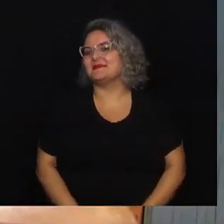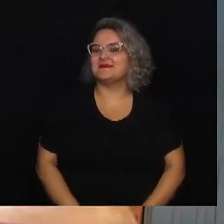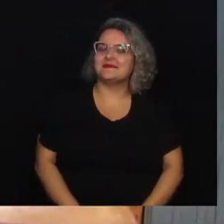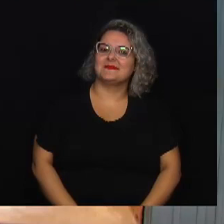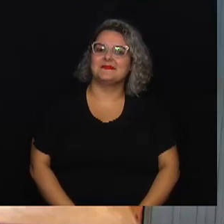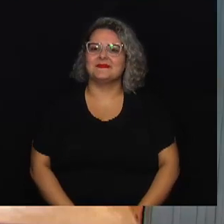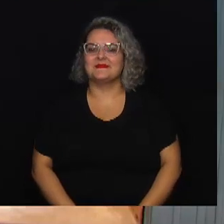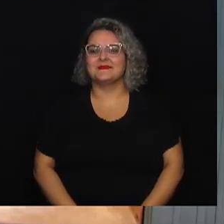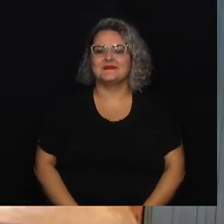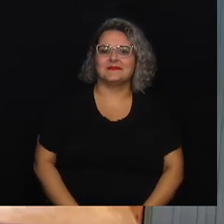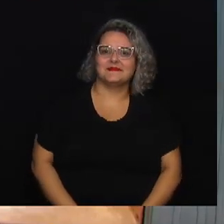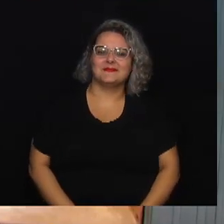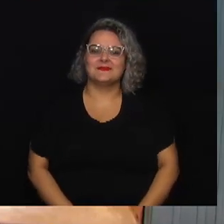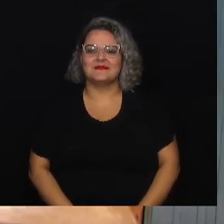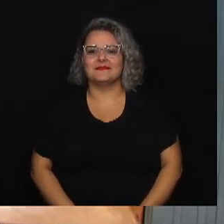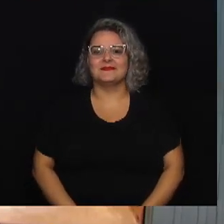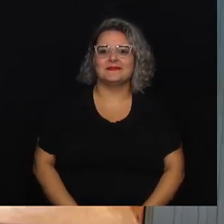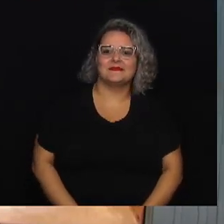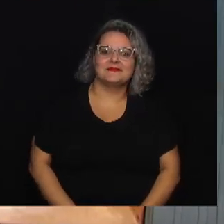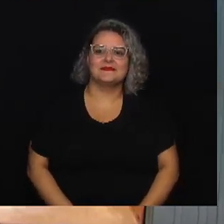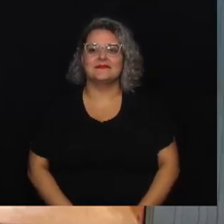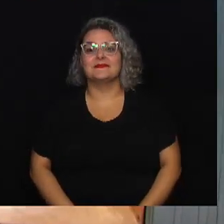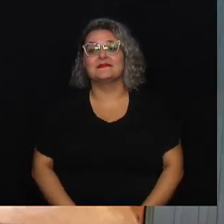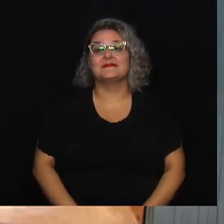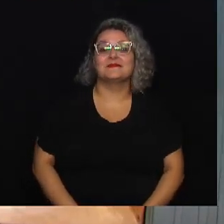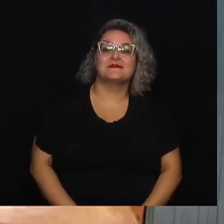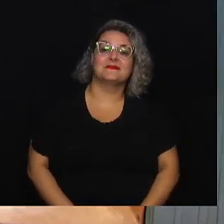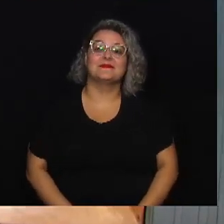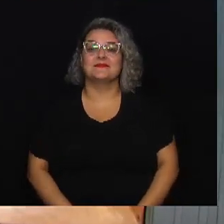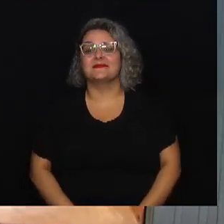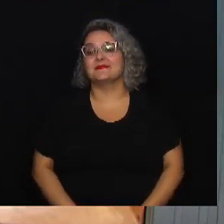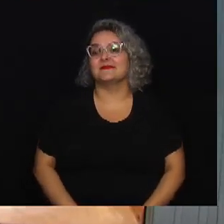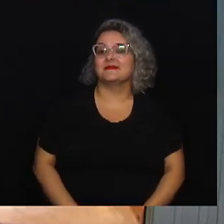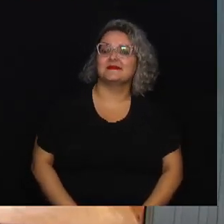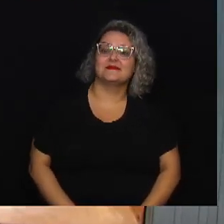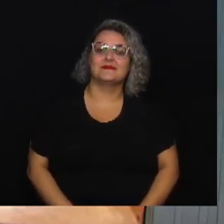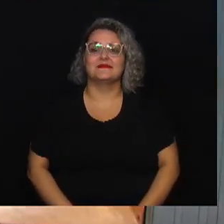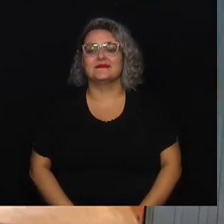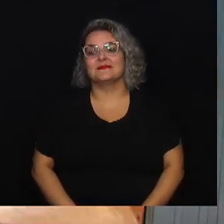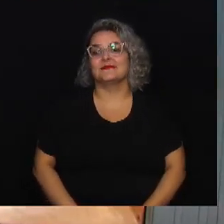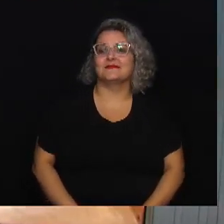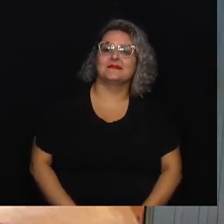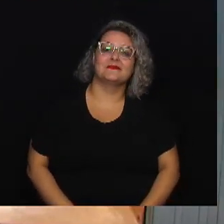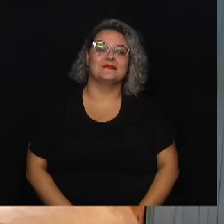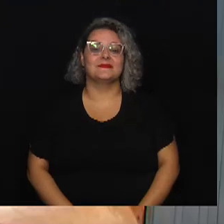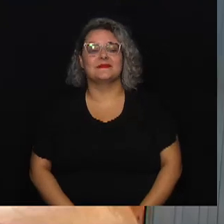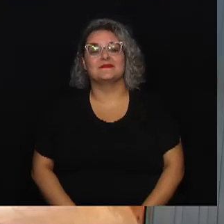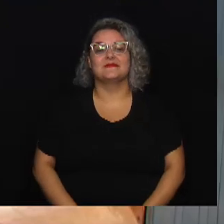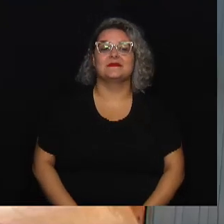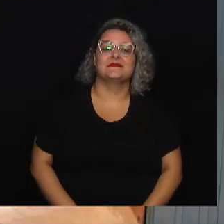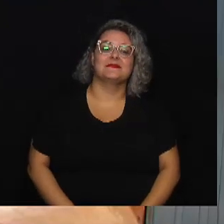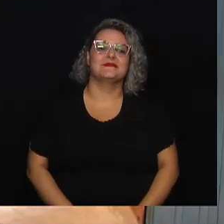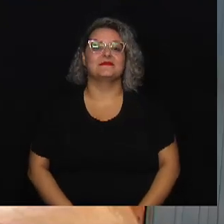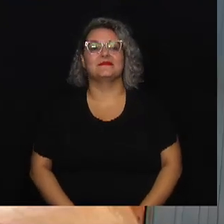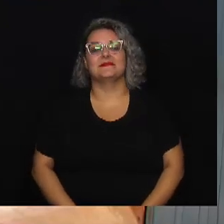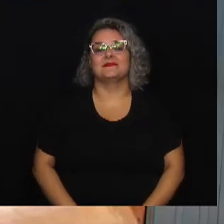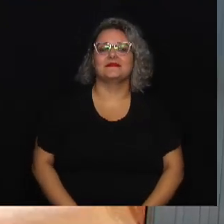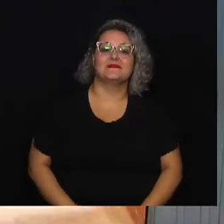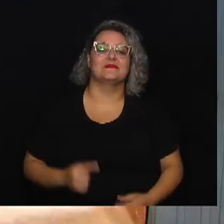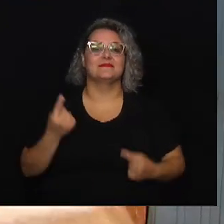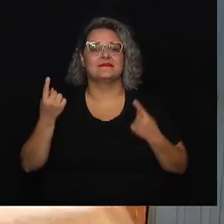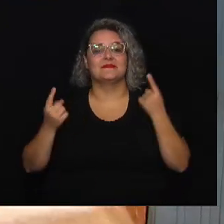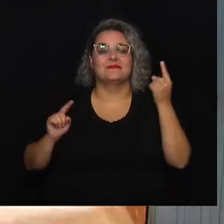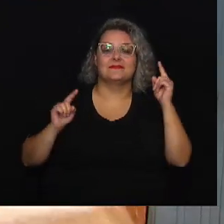Carnaval e o samba incendeia, a minha vila é nem sangue nem areia. É carnaval e o